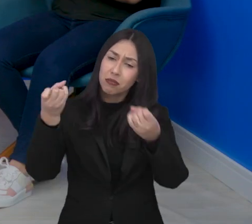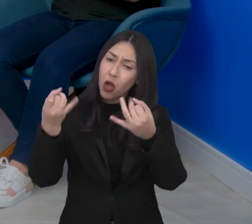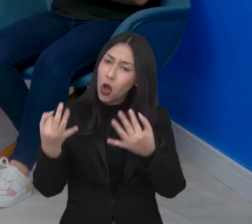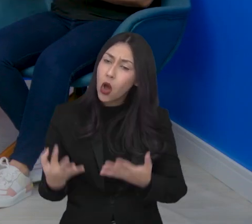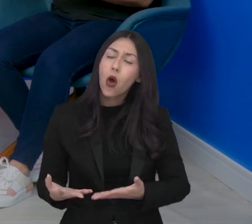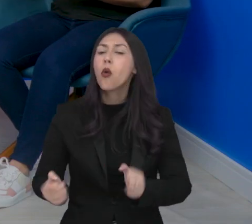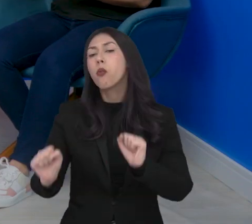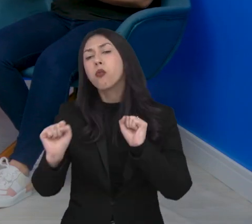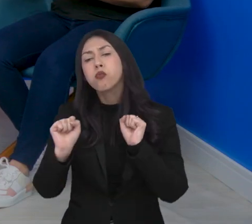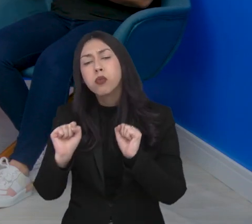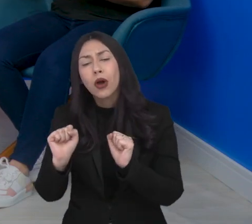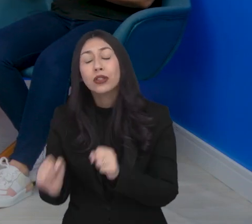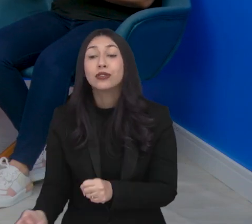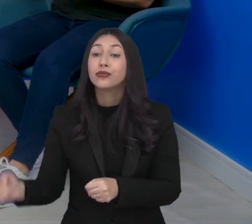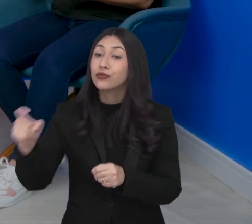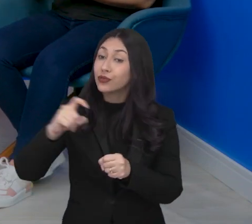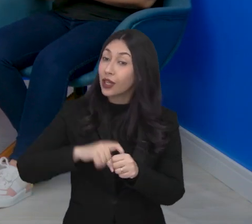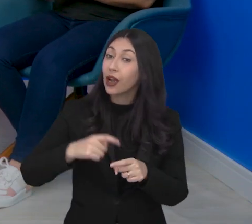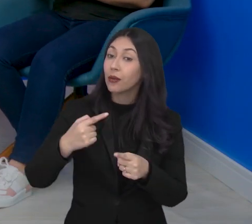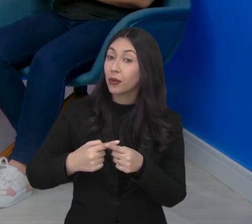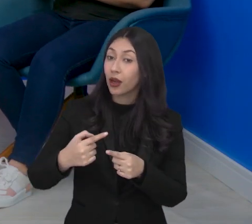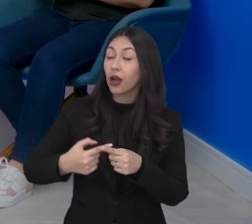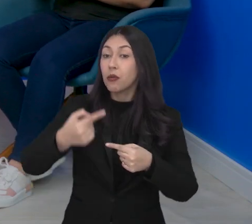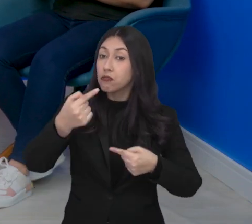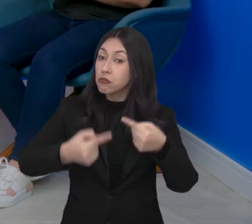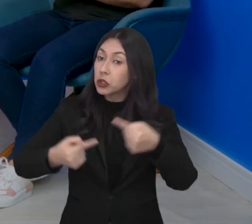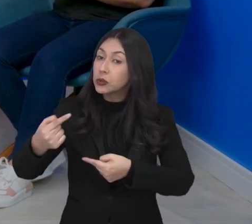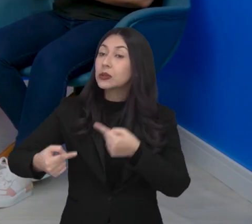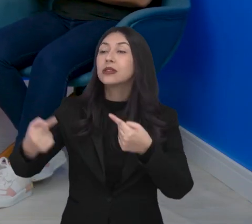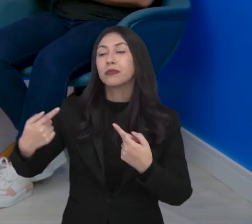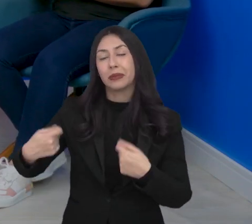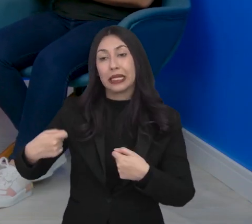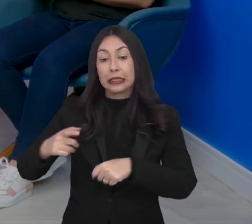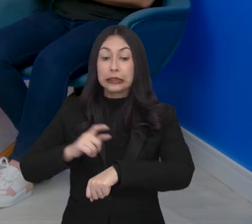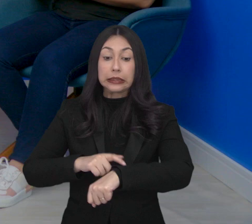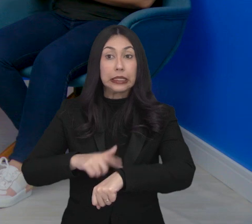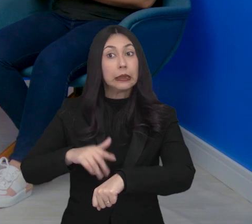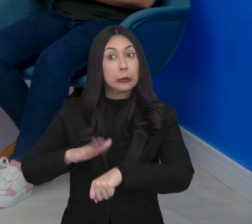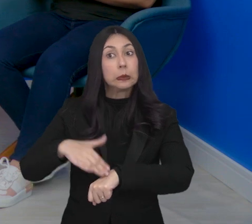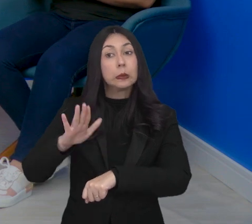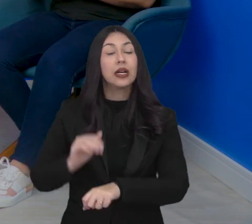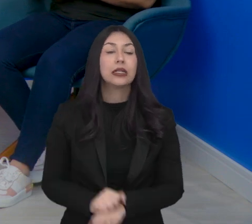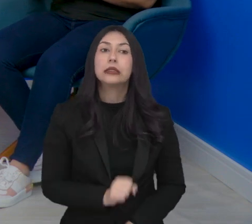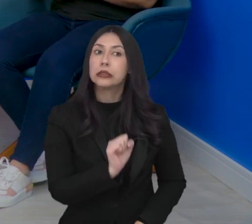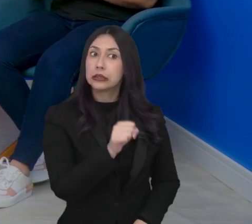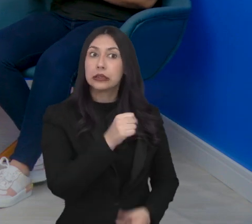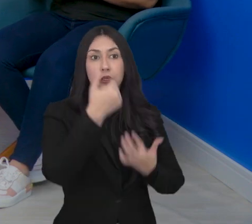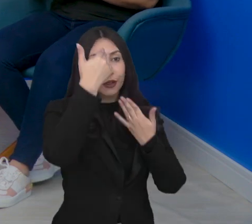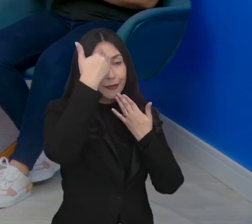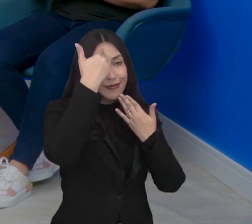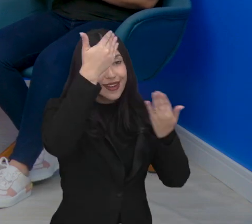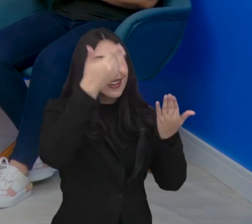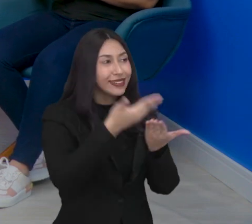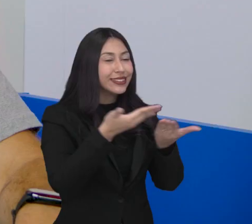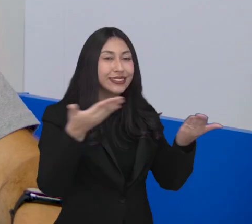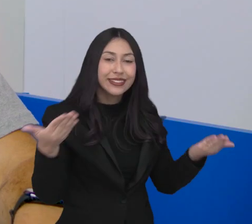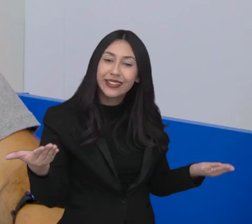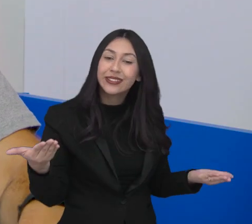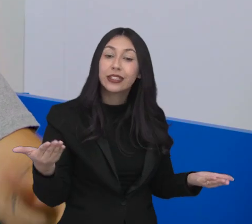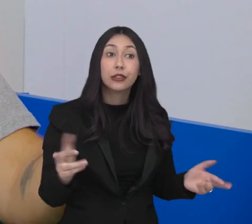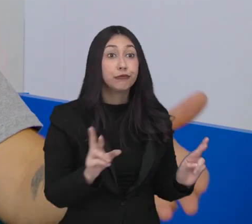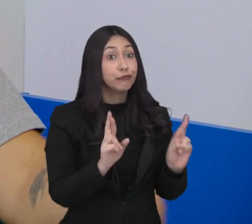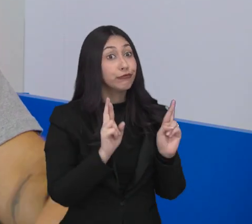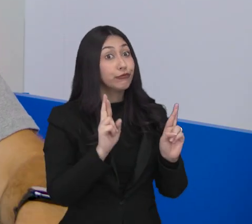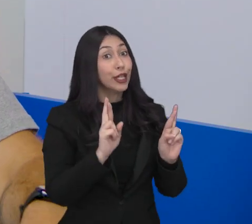esclarecimentos. Está convidado para voltar, porque é um debate que exige até mais tempo, né? Com certeza. Gente, muito obrigado. Obrigado aos